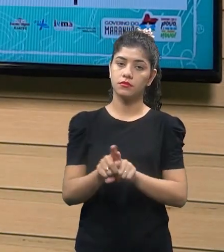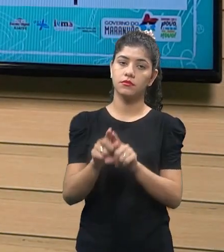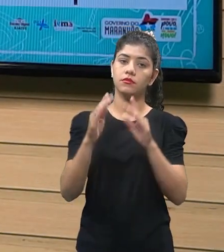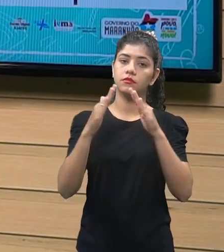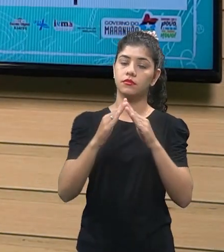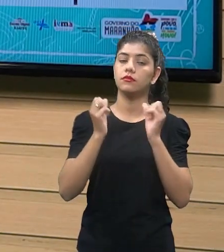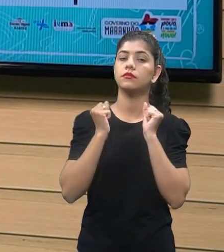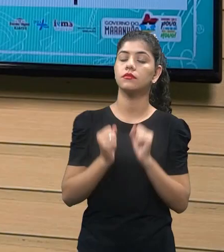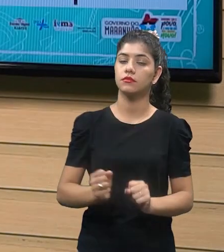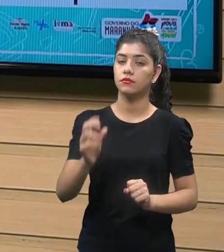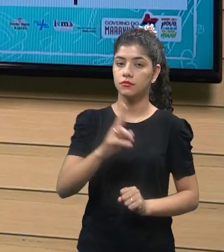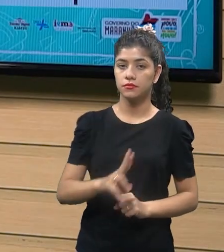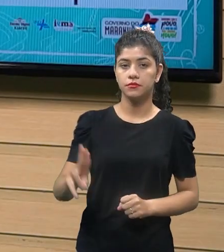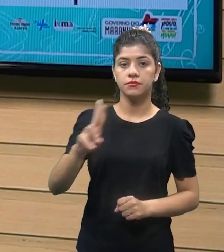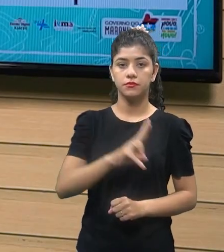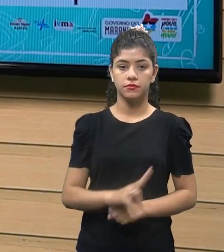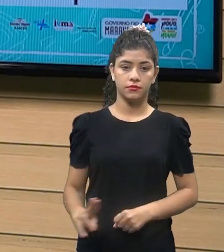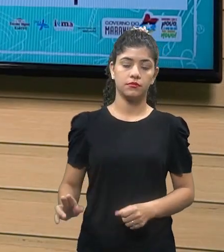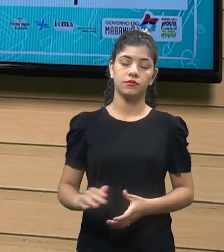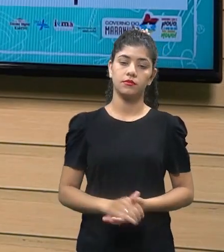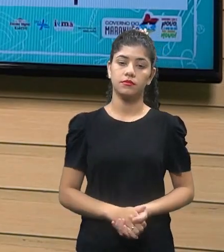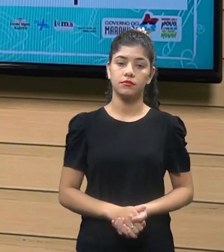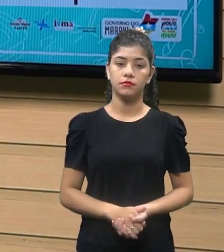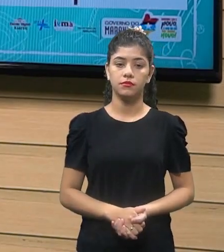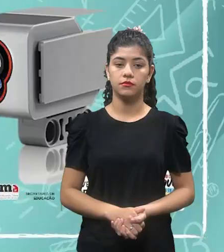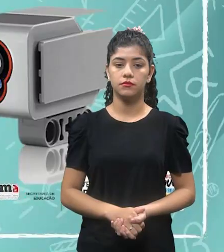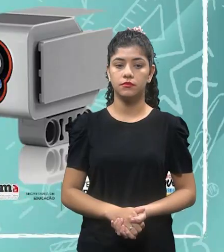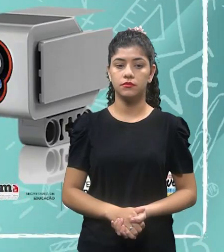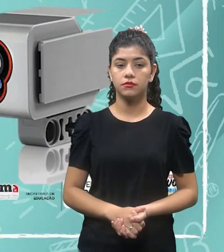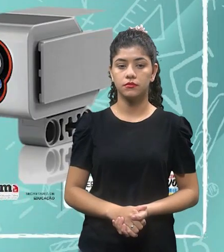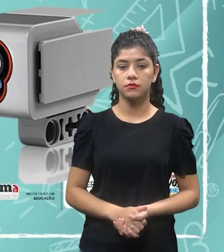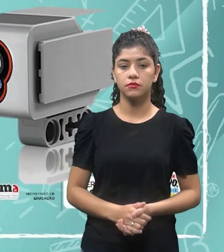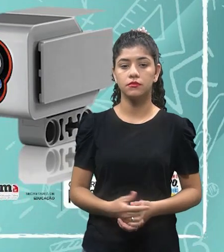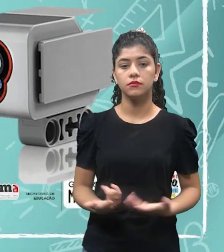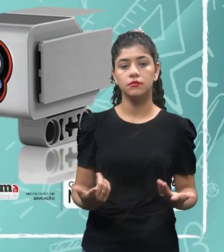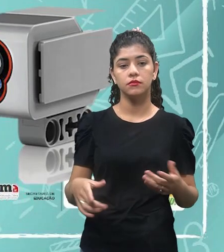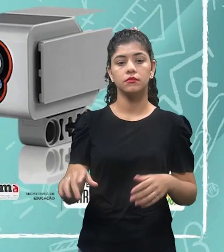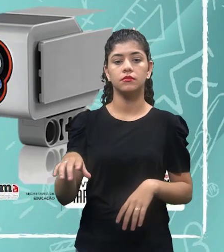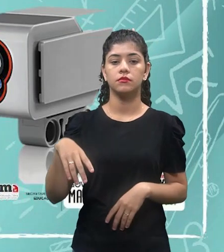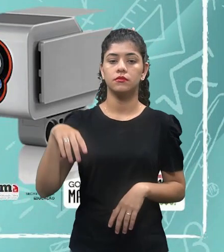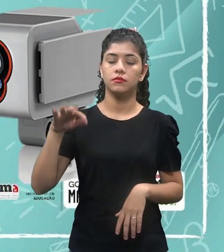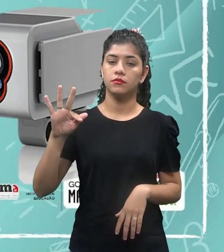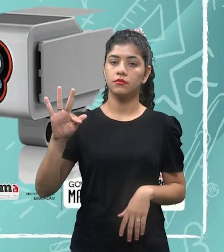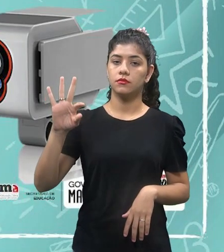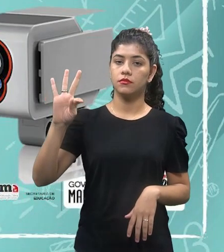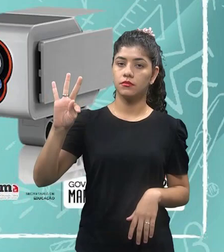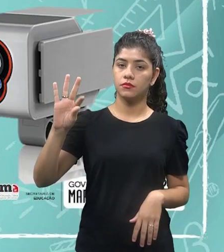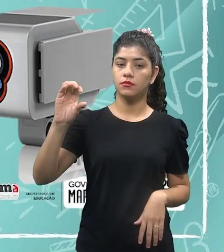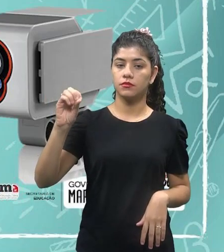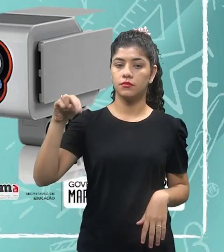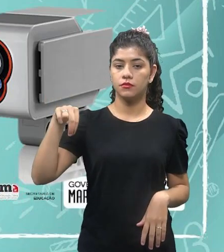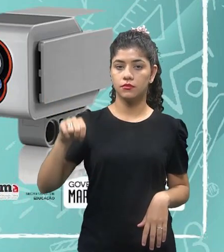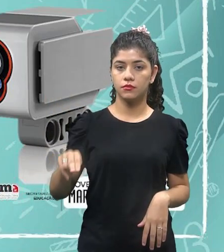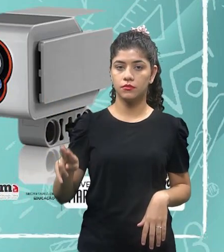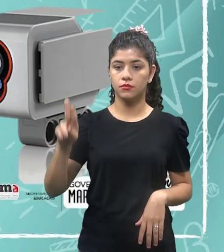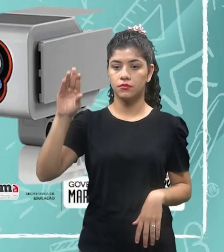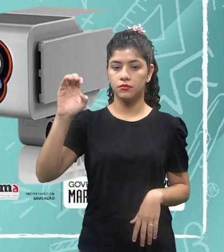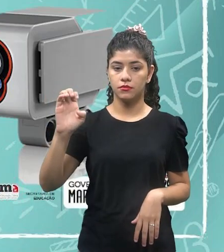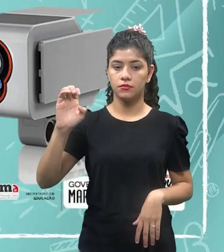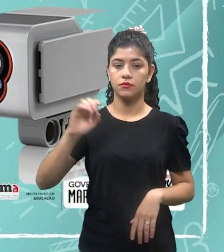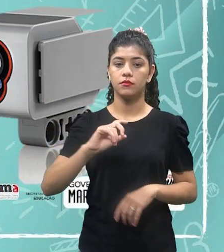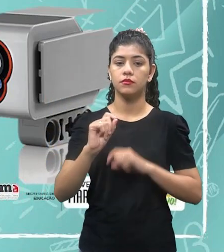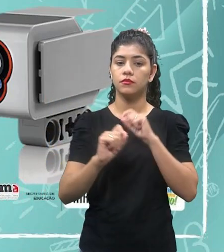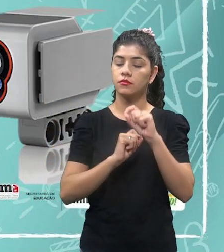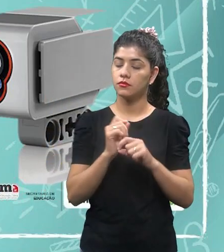em casa você poderá utilizar esses sensores. Então nós temos aqui sensor de torques, alguns tipos. Vamos ver alguns tipos